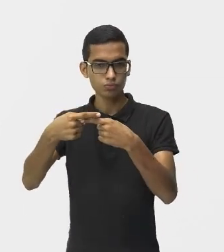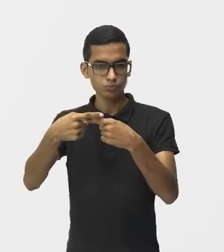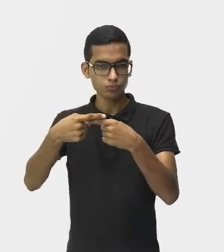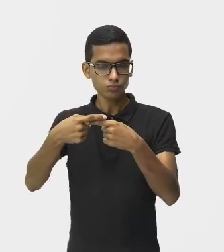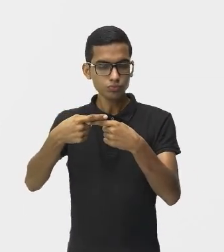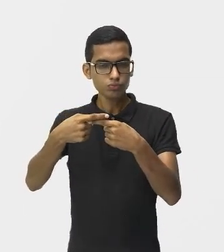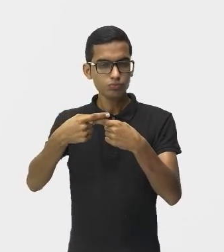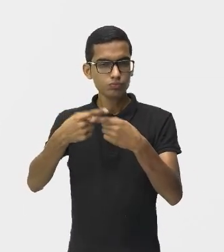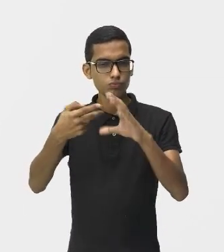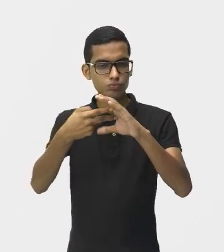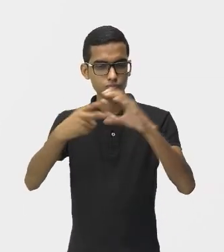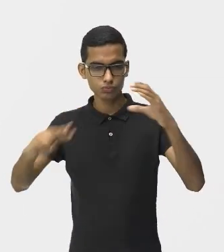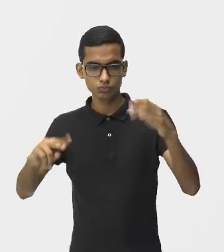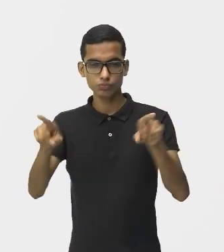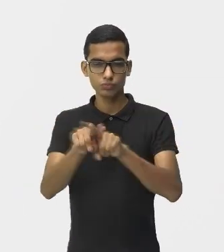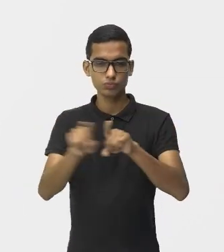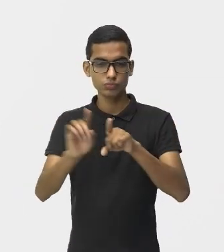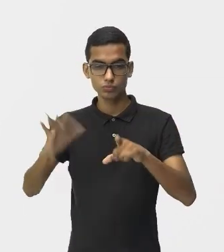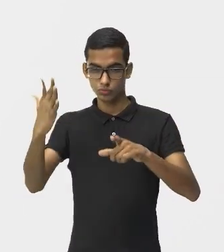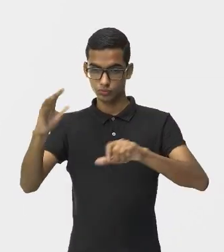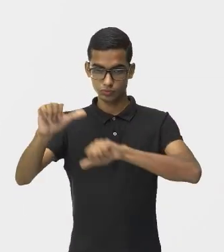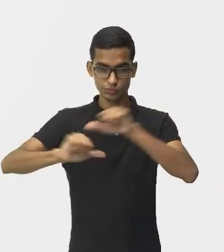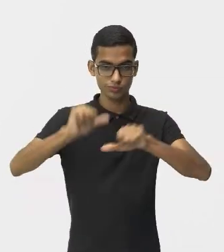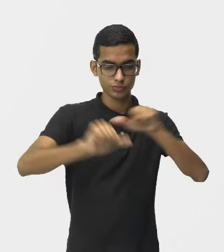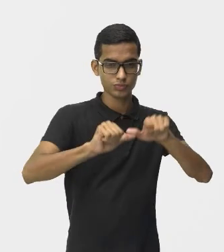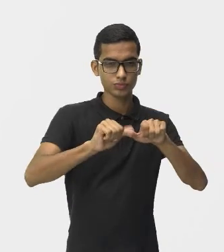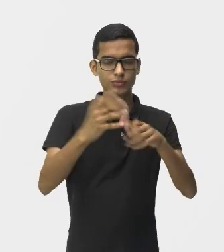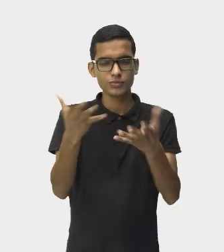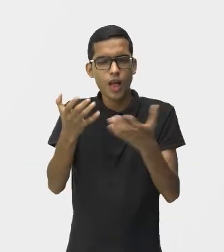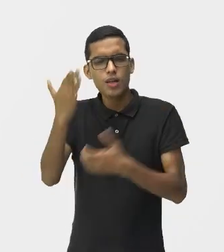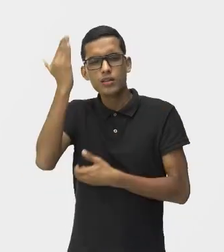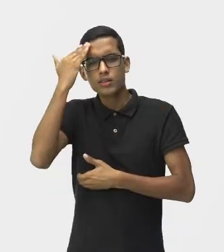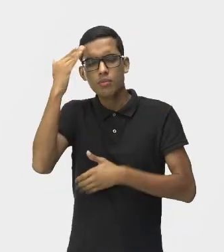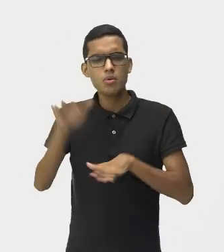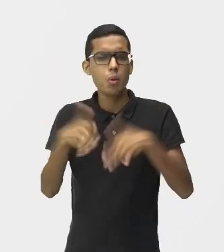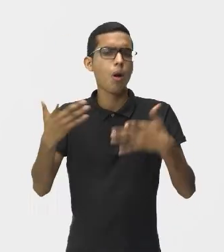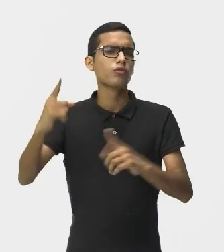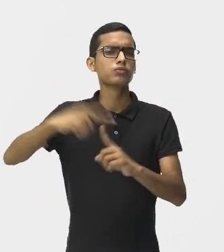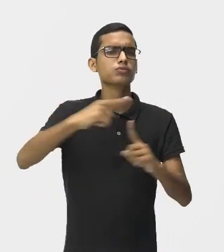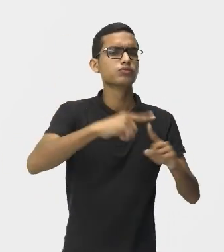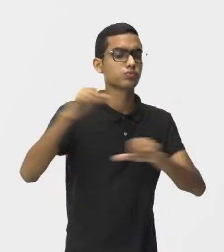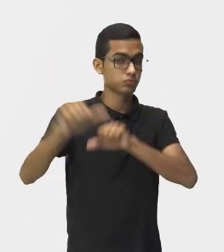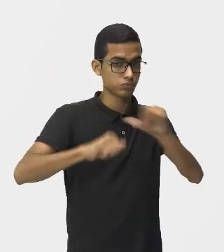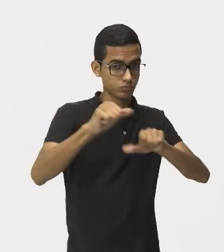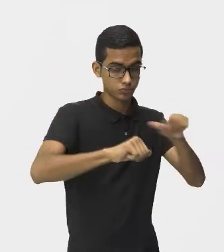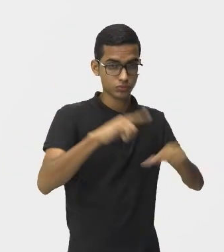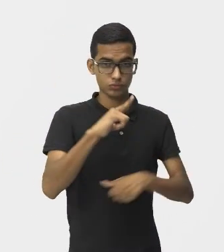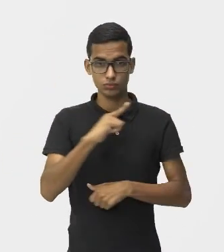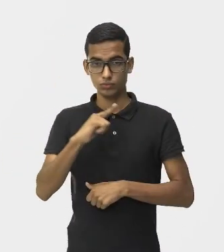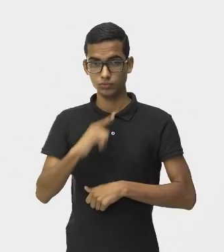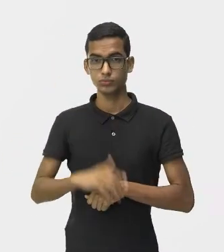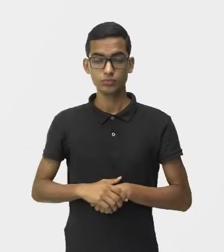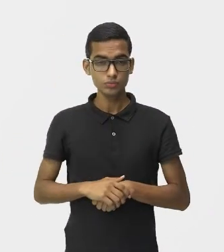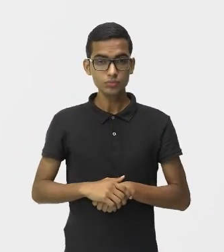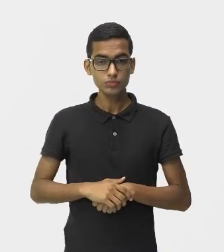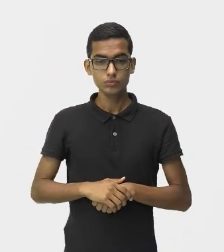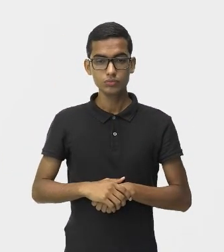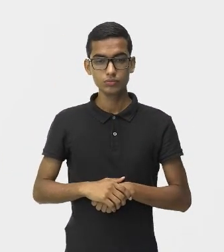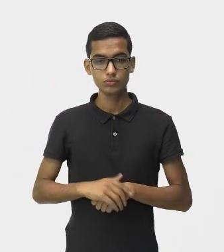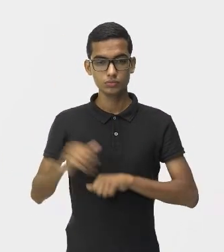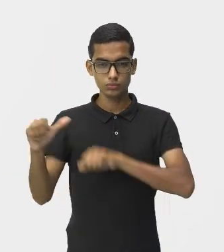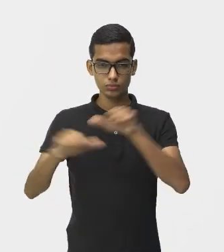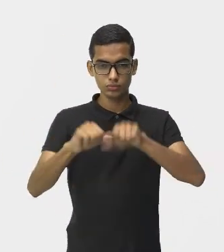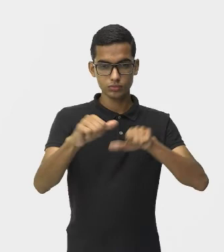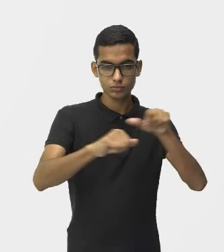alguma coisa entre eles, alguma mutação, e a gente quer saber que tipo de mutação é essa. A mutação cromossômica representada